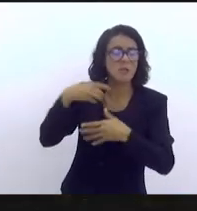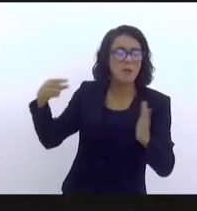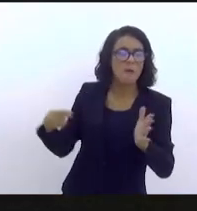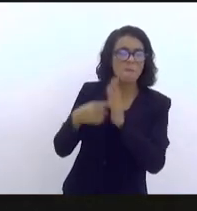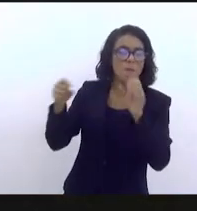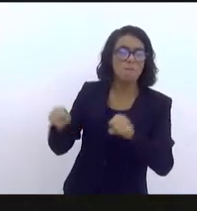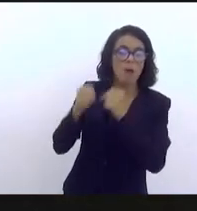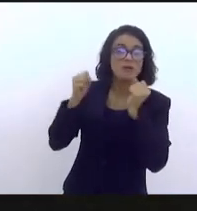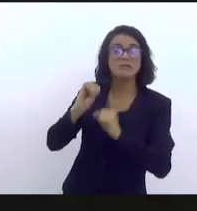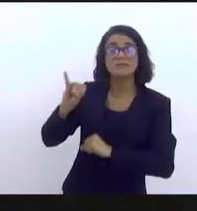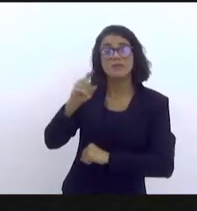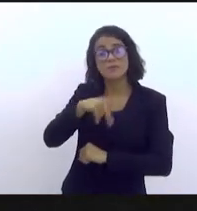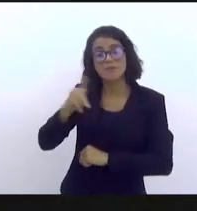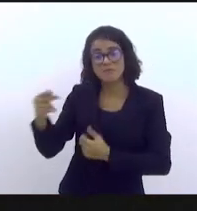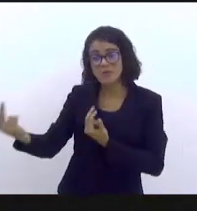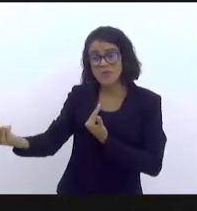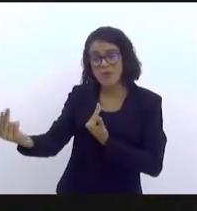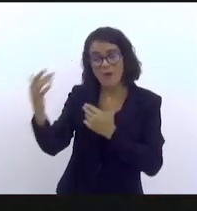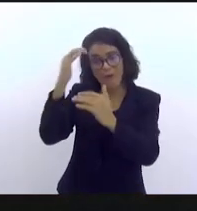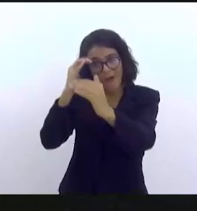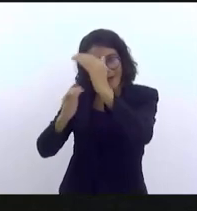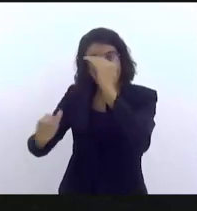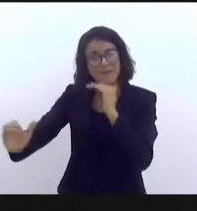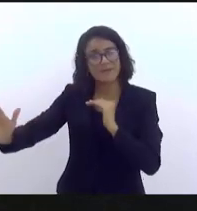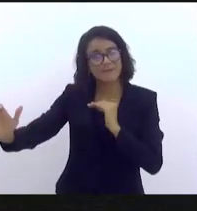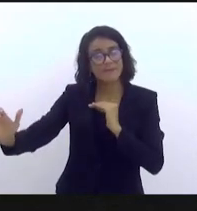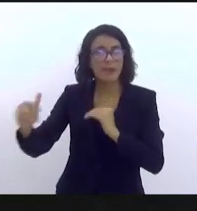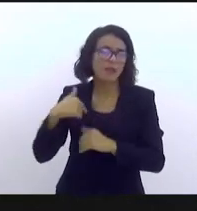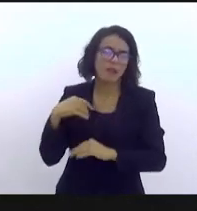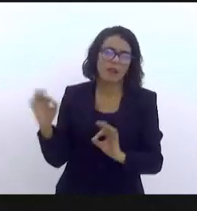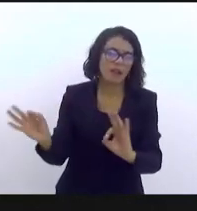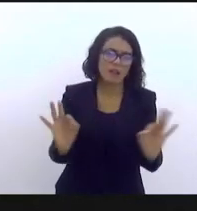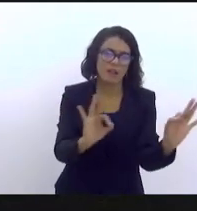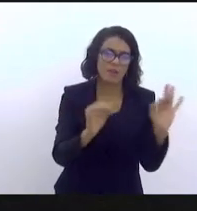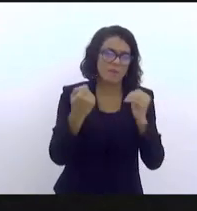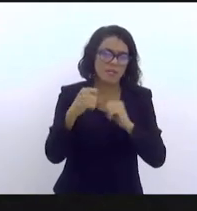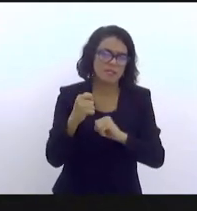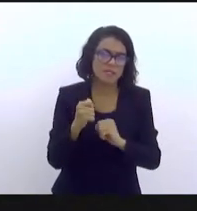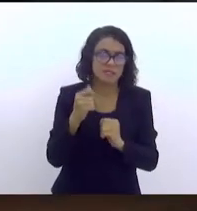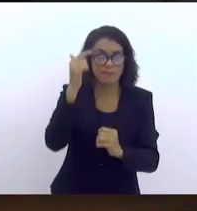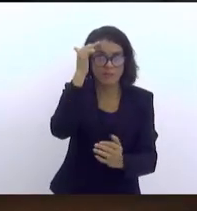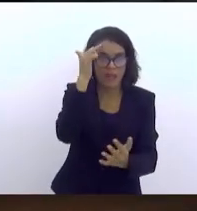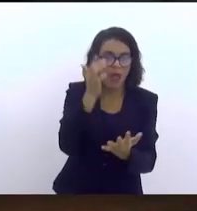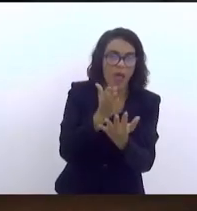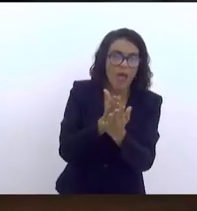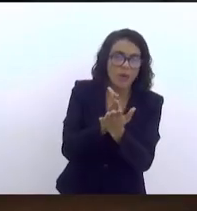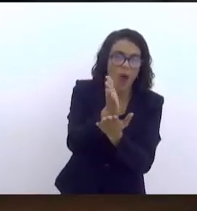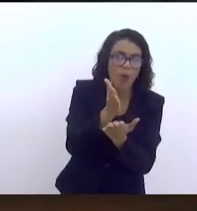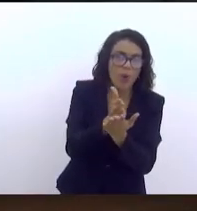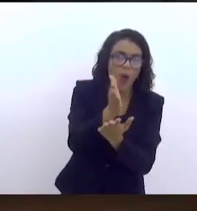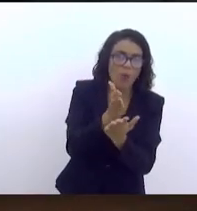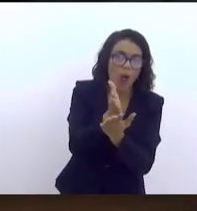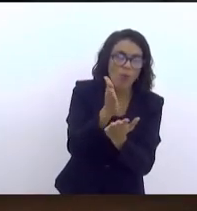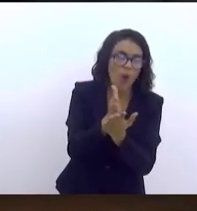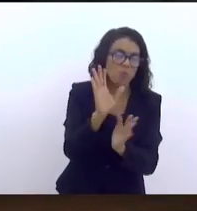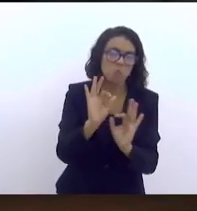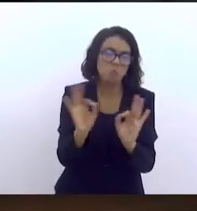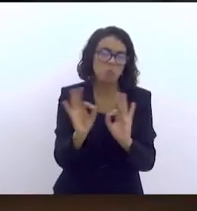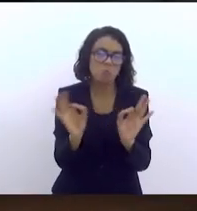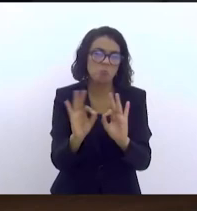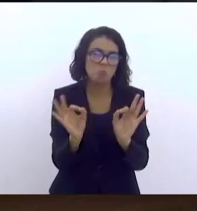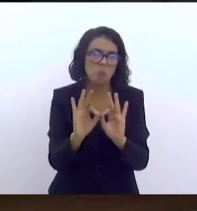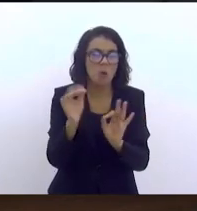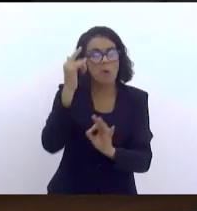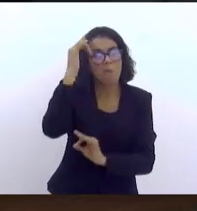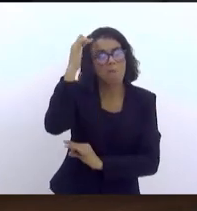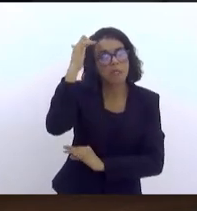um professor se ele tivesse a mesma coisa respeito ninguém precisa ter o mesmo viés ninguém precisa ter mesmo consciência exatamente mesmo